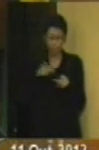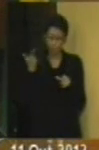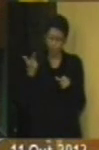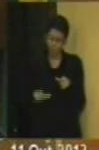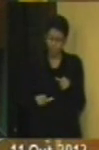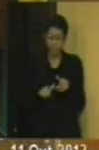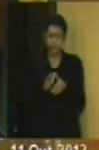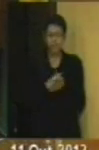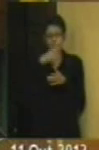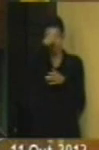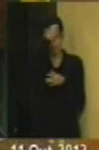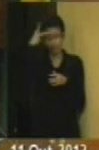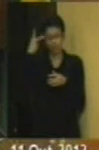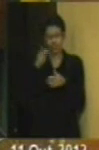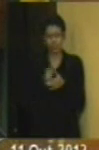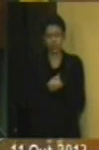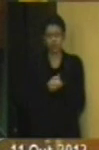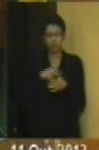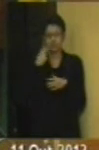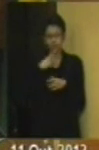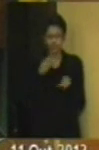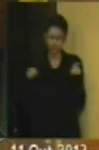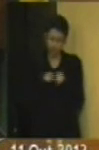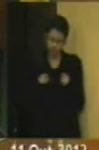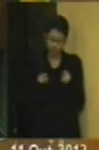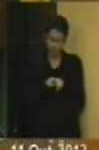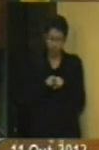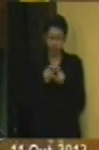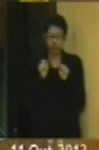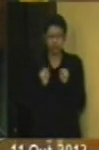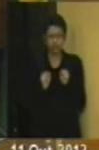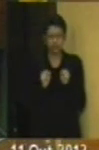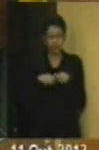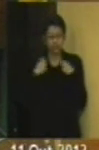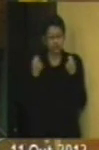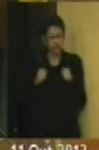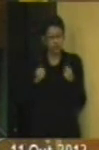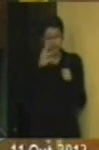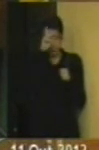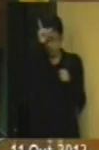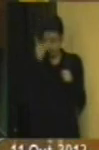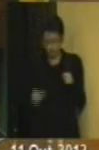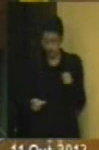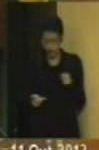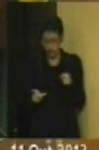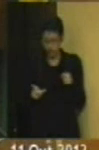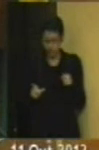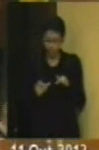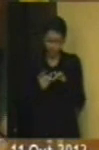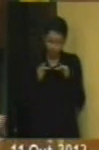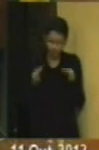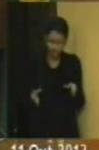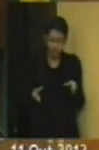reprovado pela prefeita eleita aliás vossa excelência deve ter um comportamento de unidade ajudar a une e não vir à